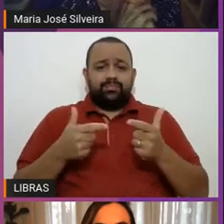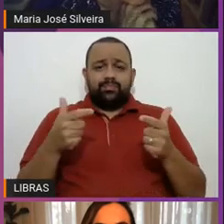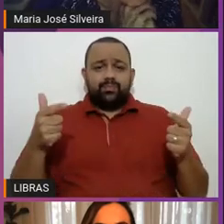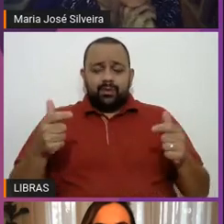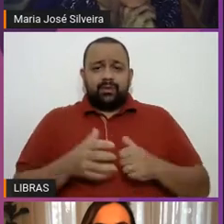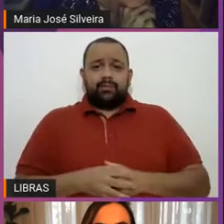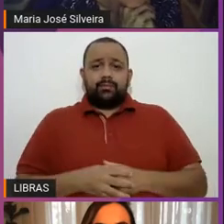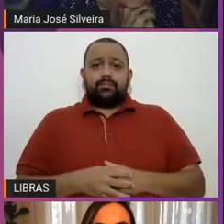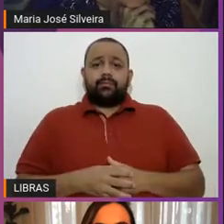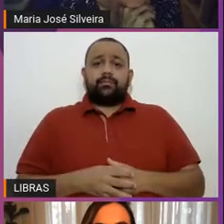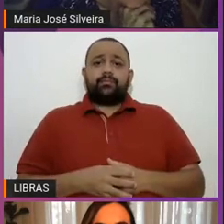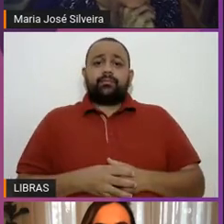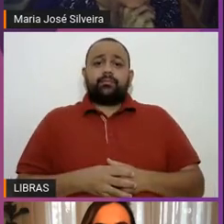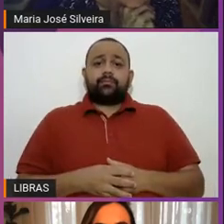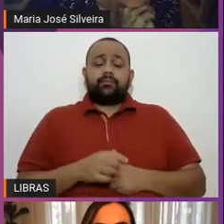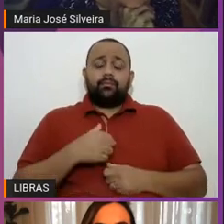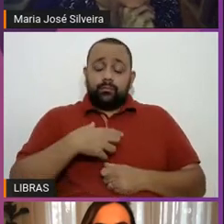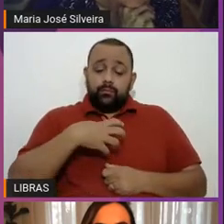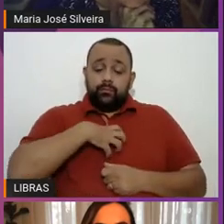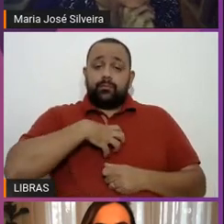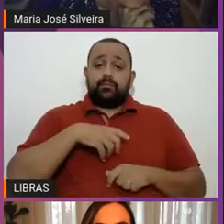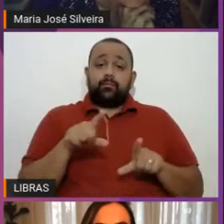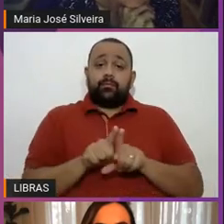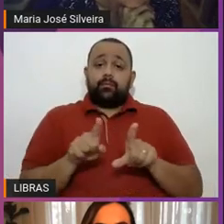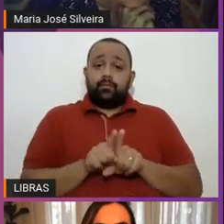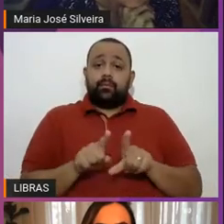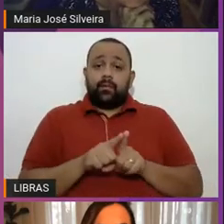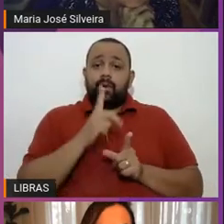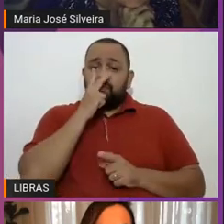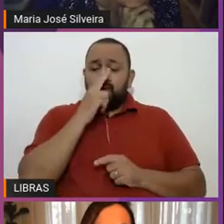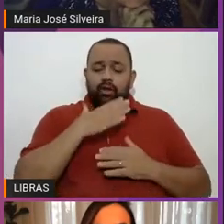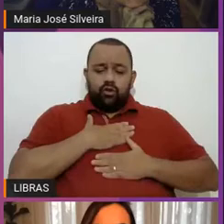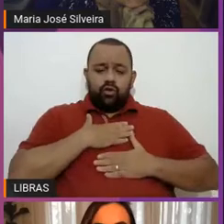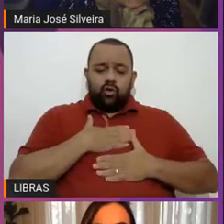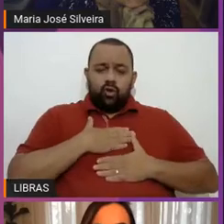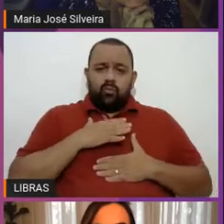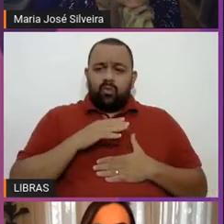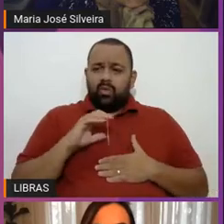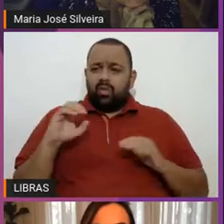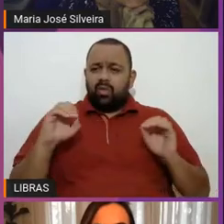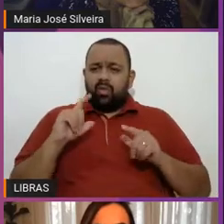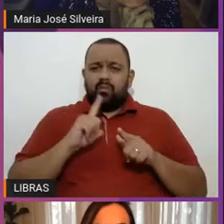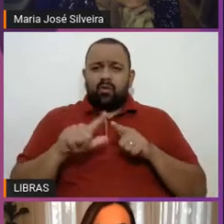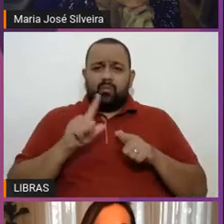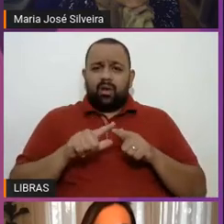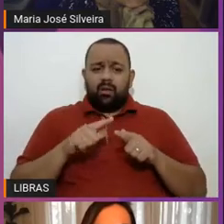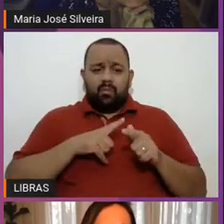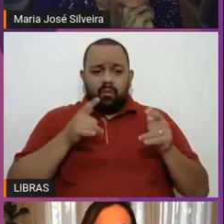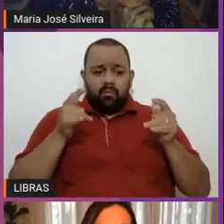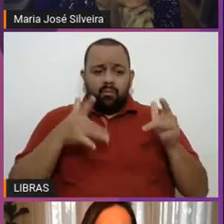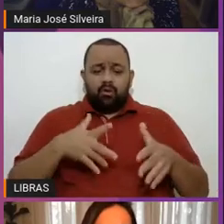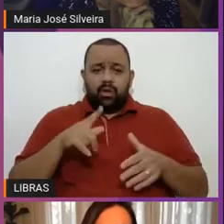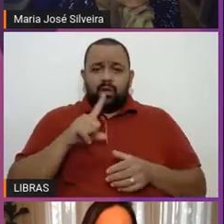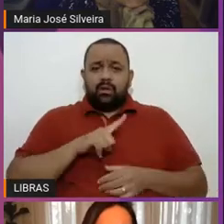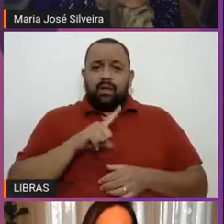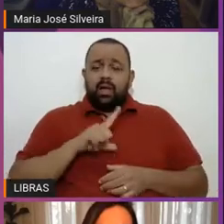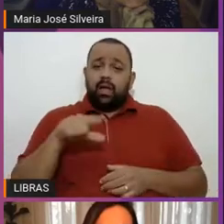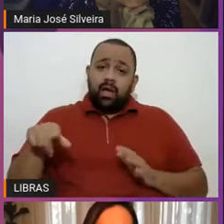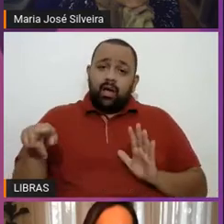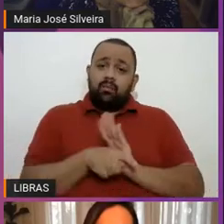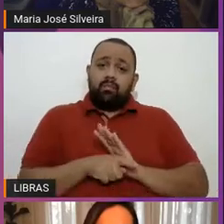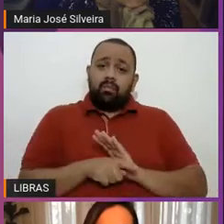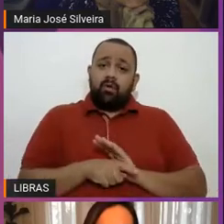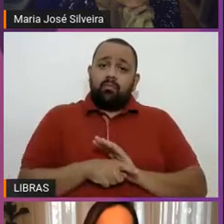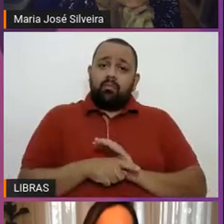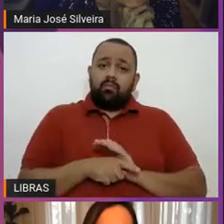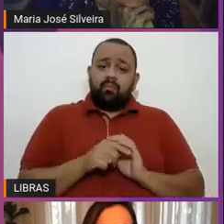chão e eu tava sentindo ali um corpo em homem jogar no chão corpo que eu abandonei no caso era é seu lance porque